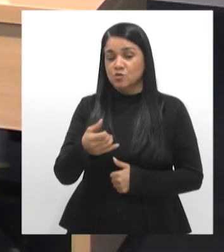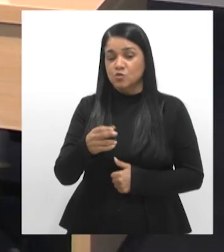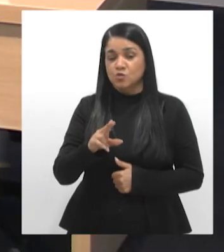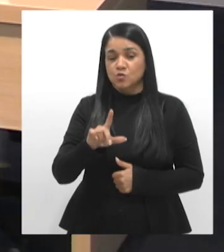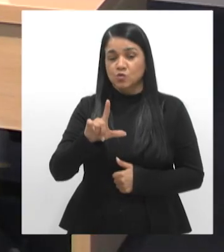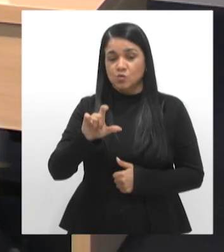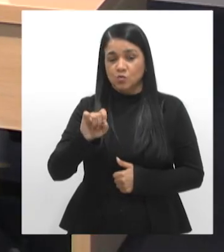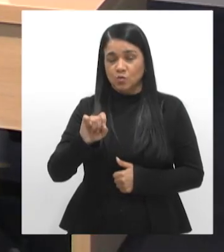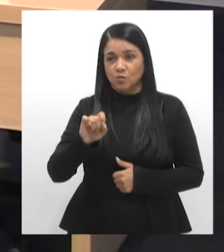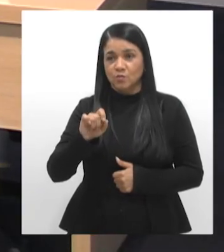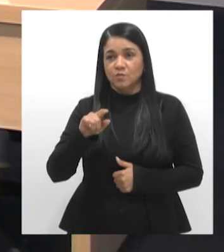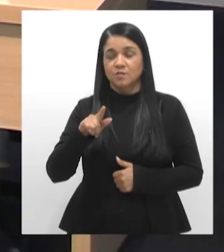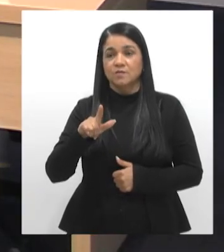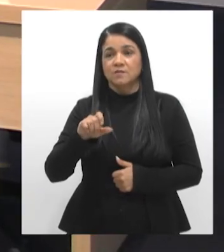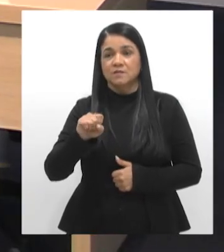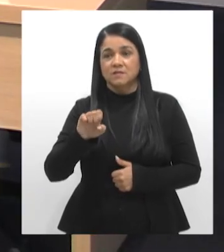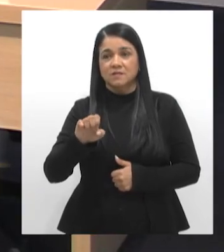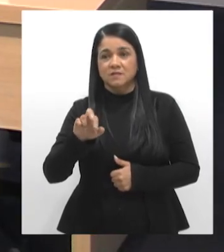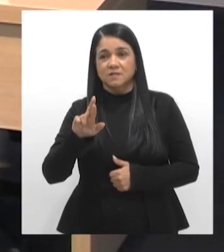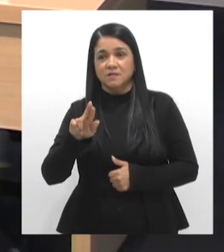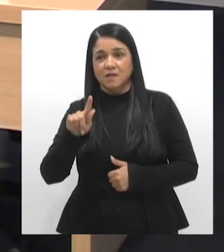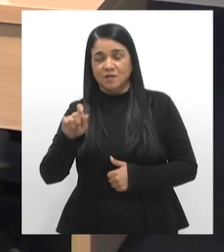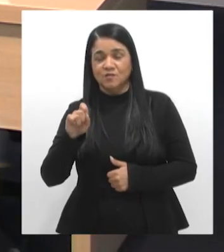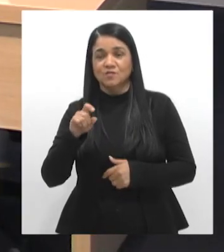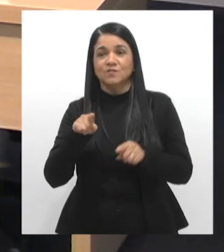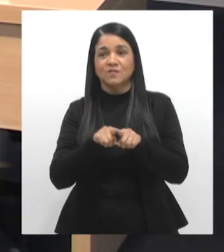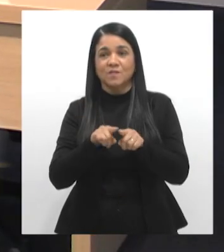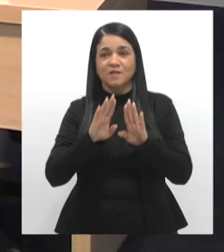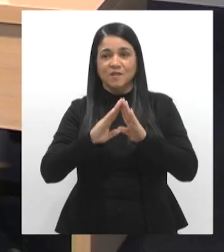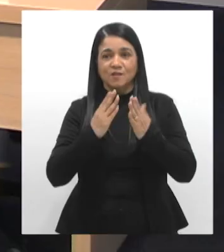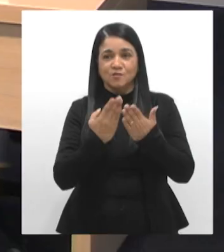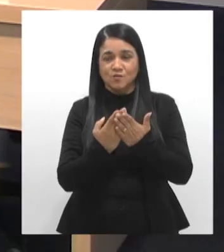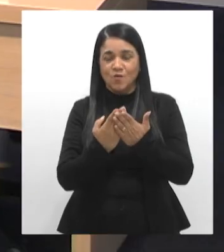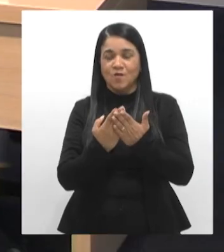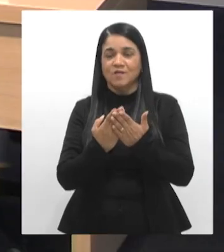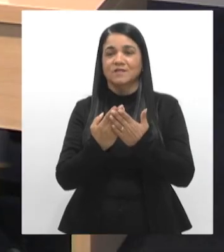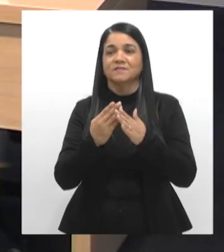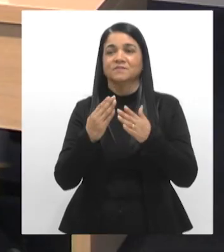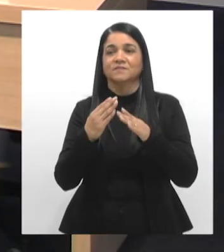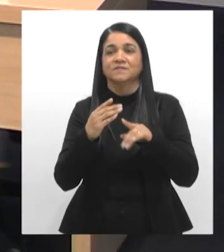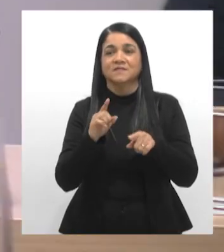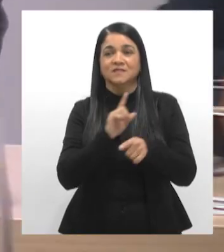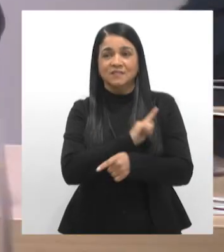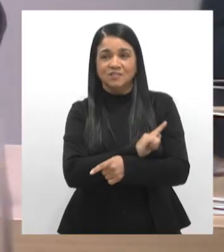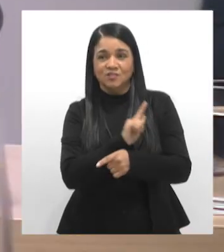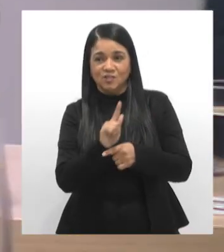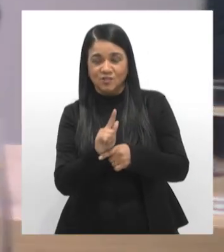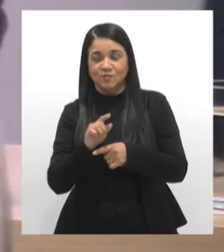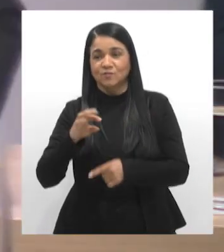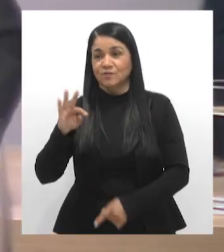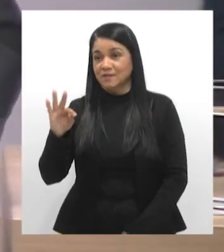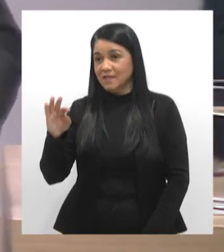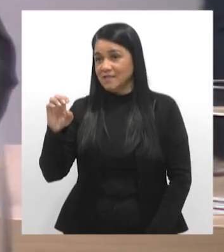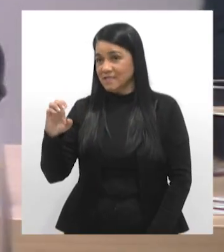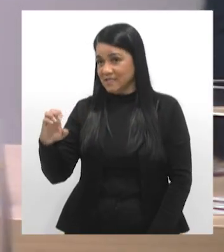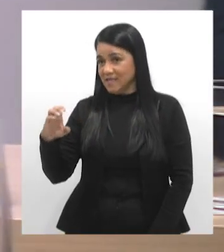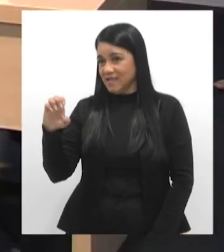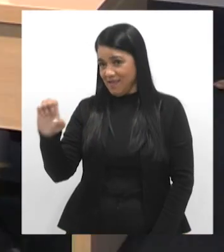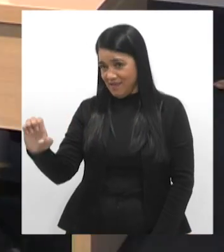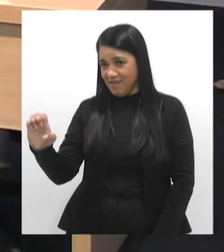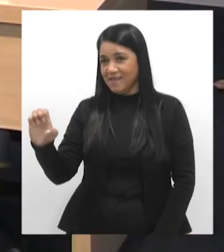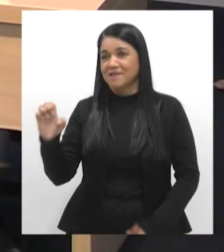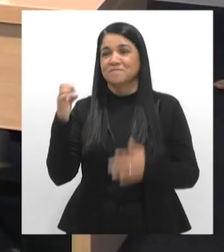Martins, docente da Escola de Contas e Gestão do TCE.